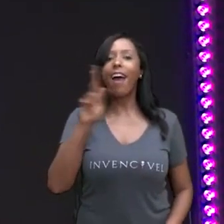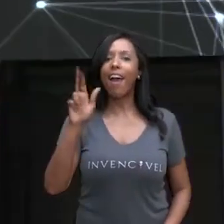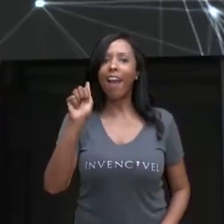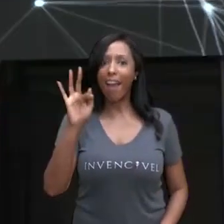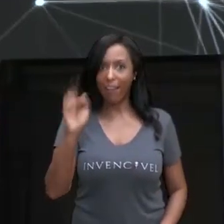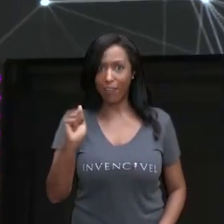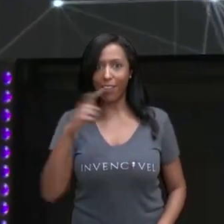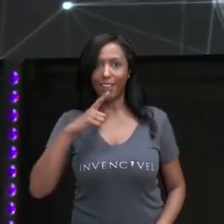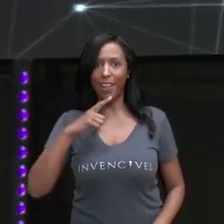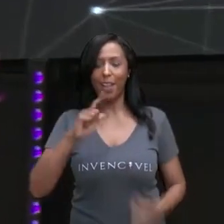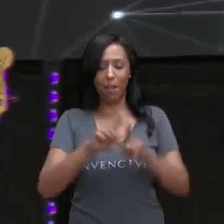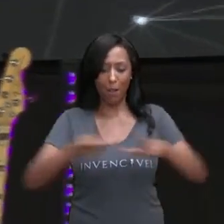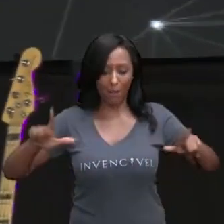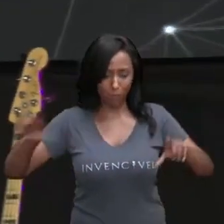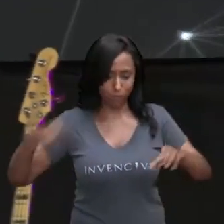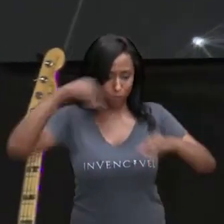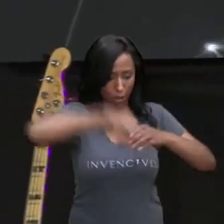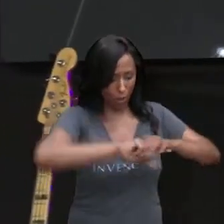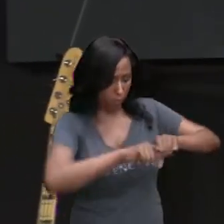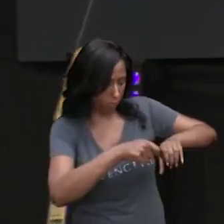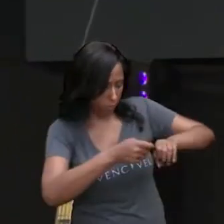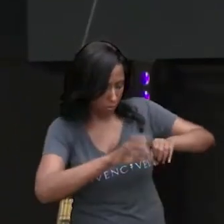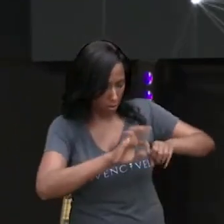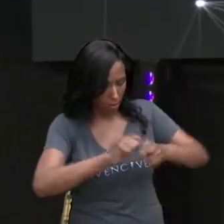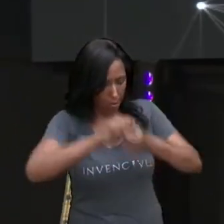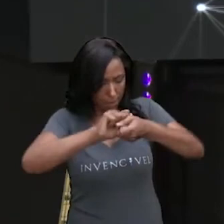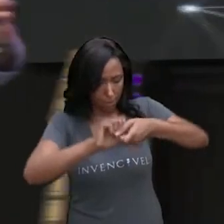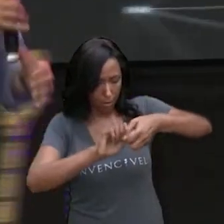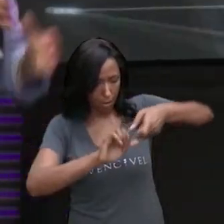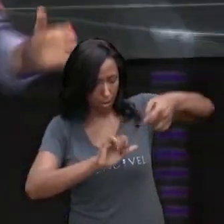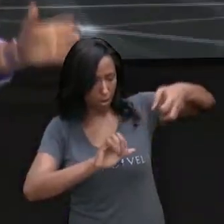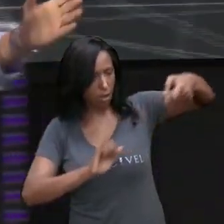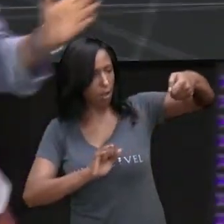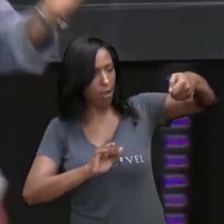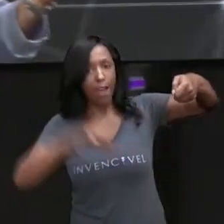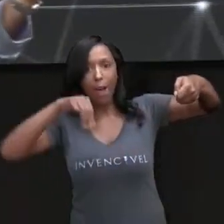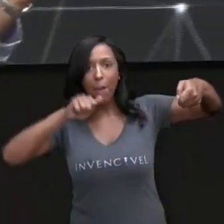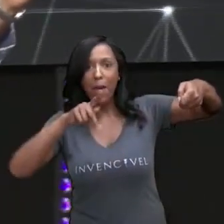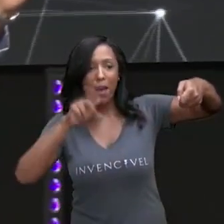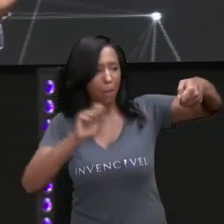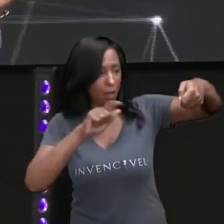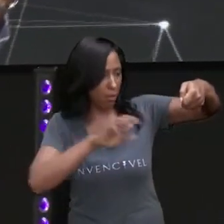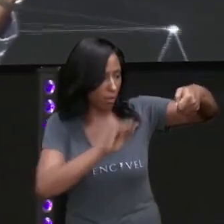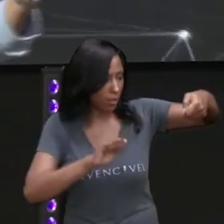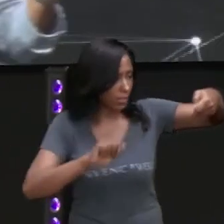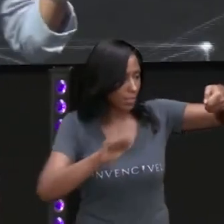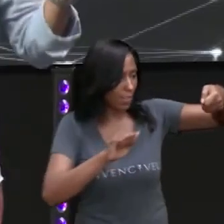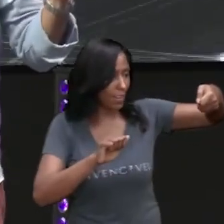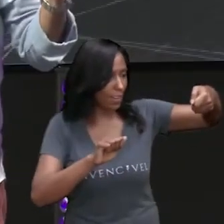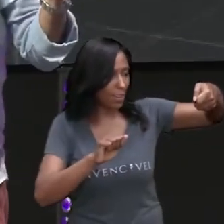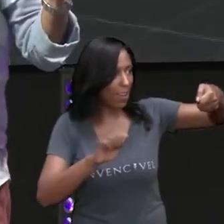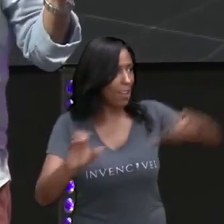E você abria a rolha e tirava aquele mapa e tinha um mapa do tesouro. Vá até aquela pedra grande, com cara